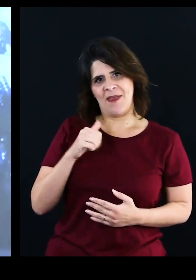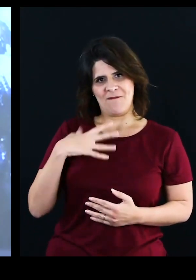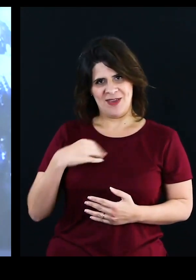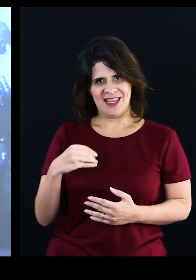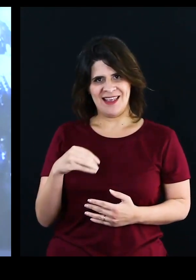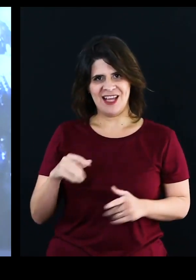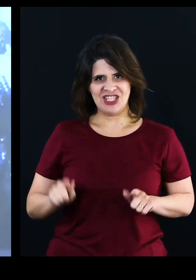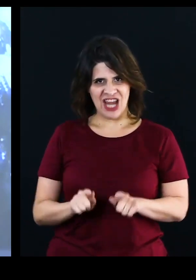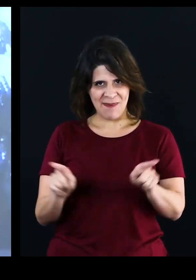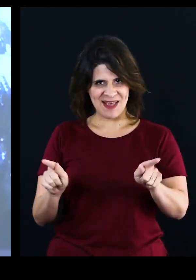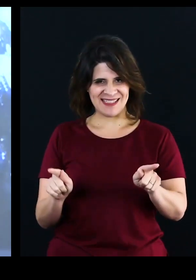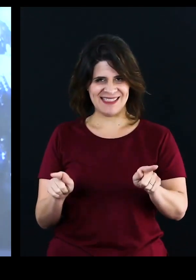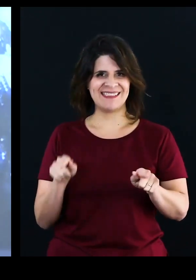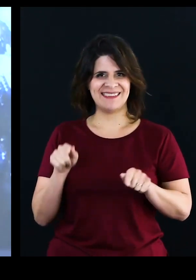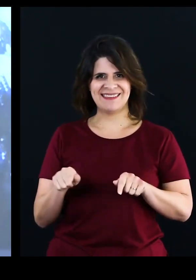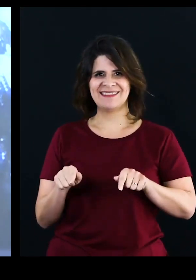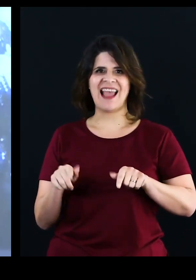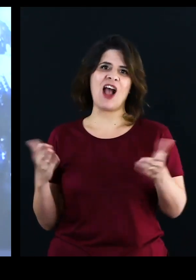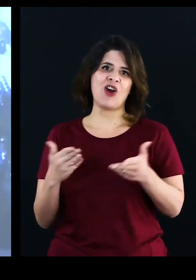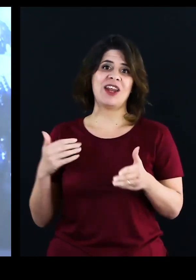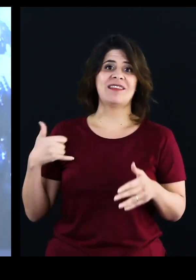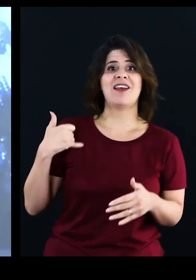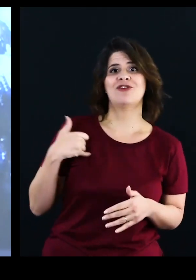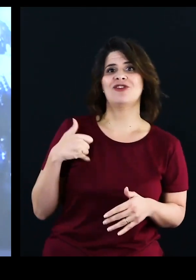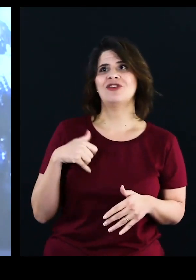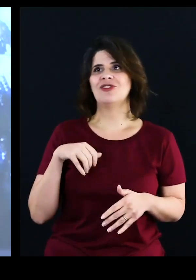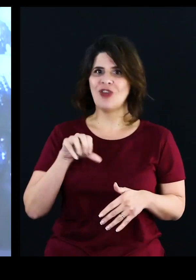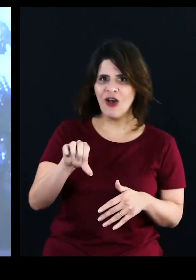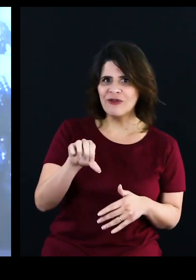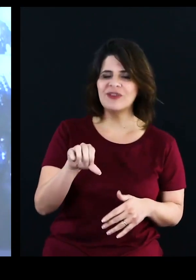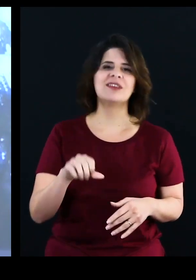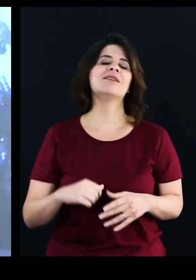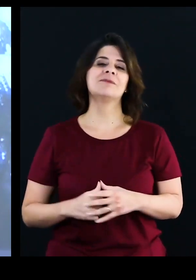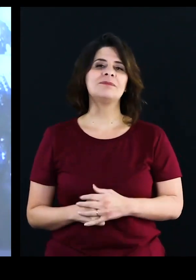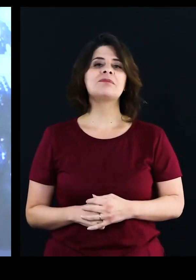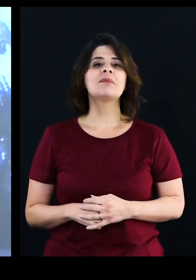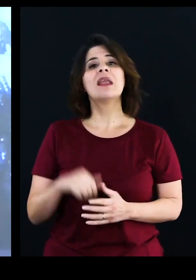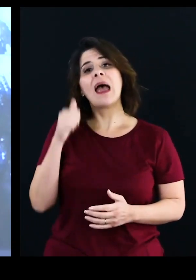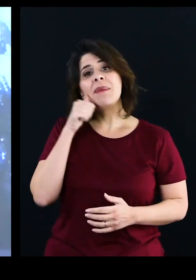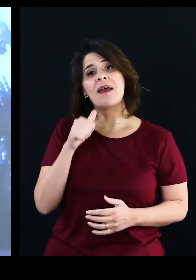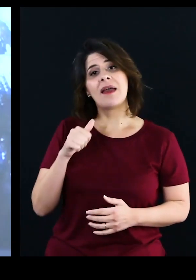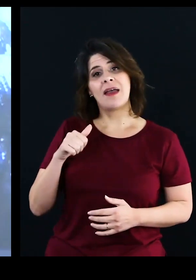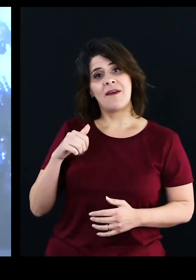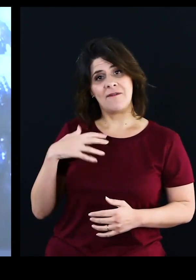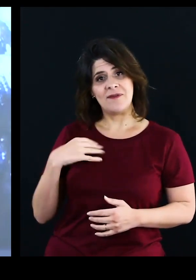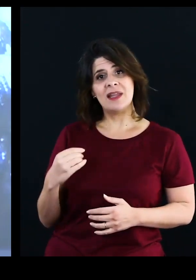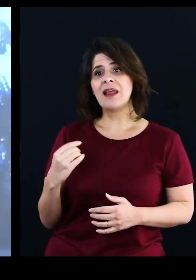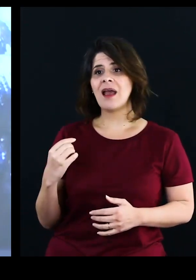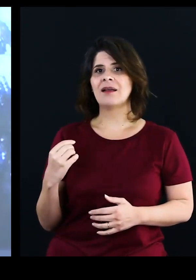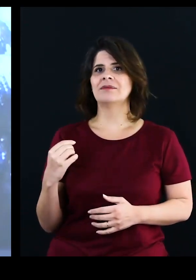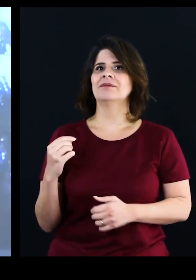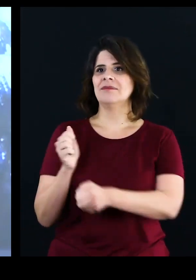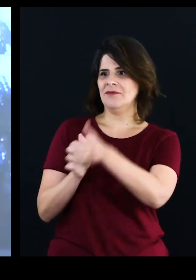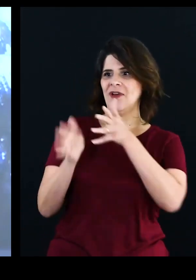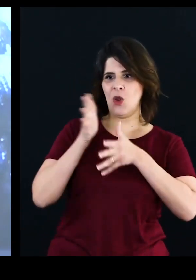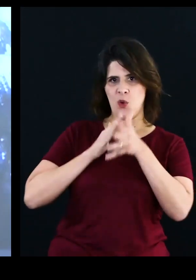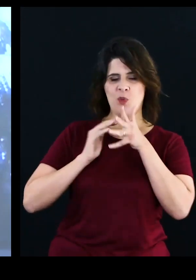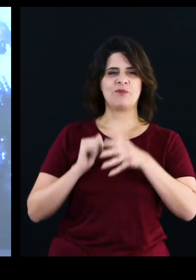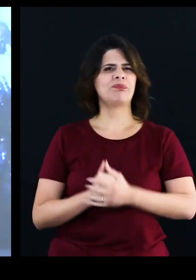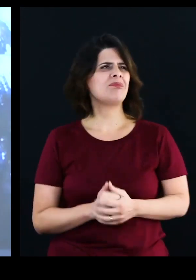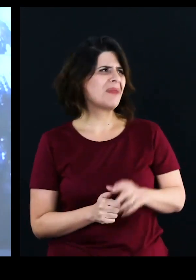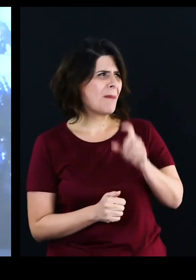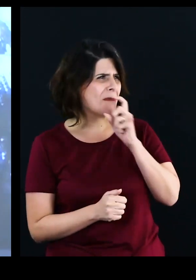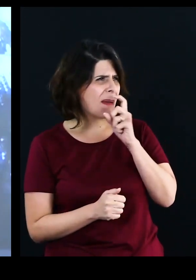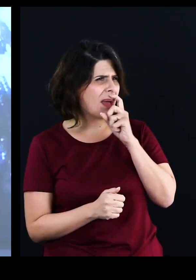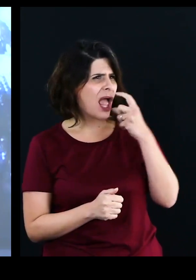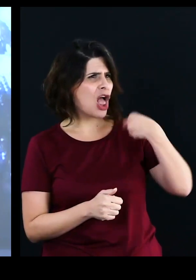de 8 para 9, agora 9 anos, ela virou para mim e falou assim: pai, a gente é de verdade ou a